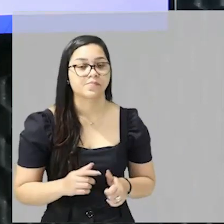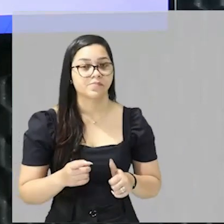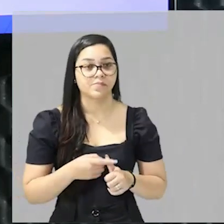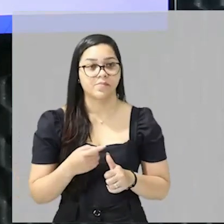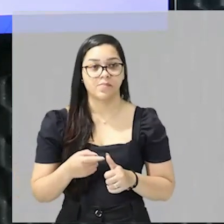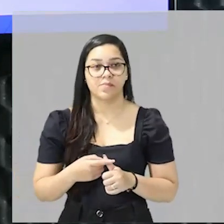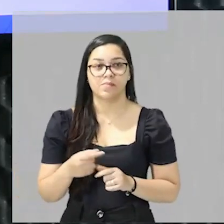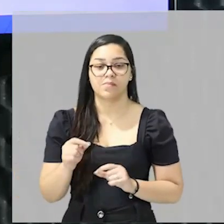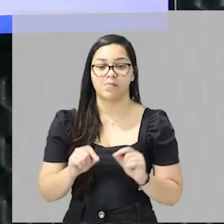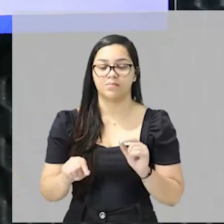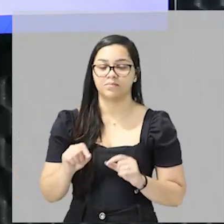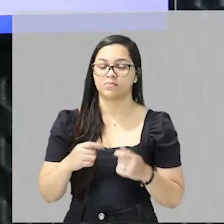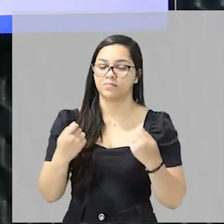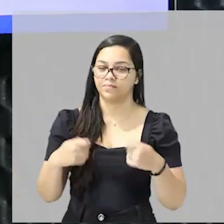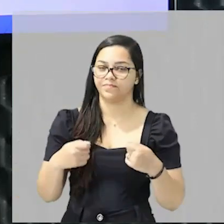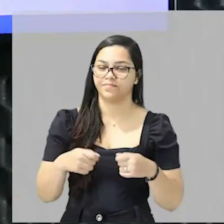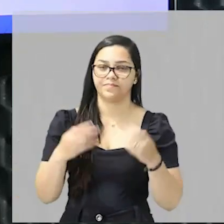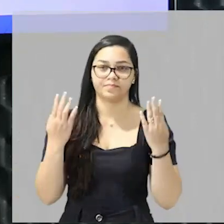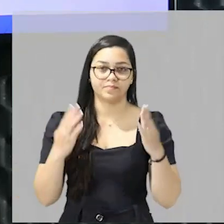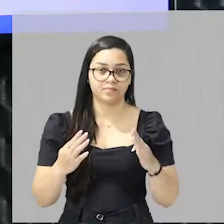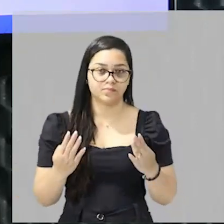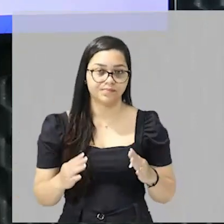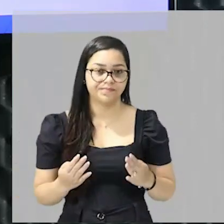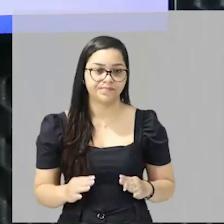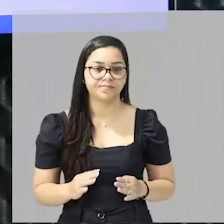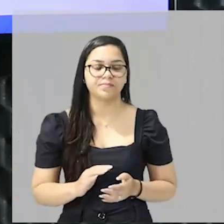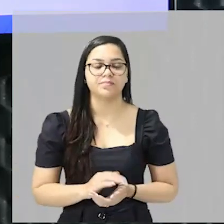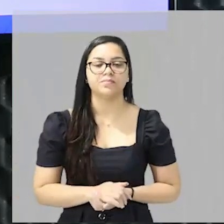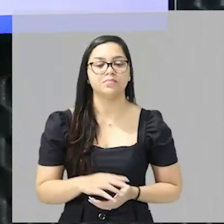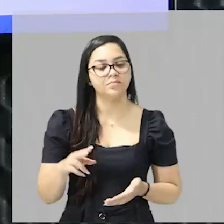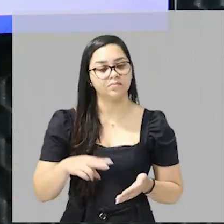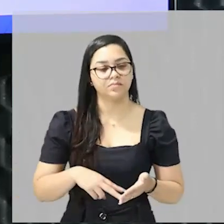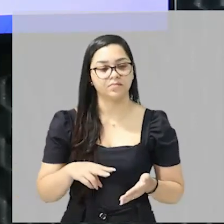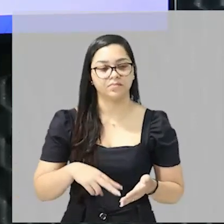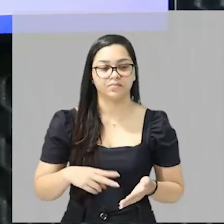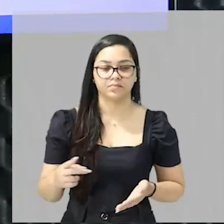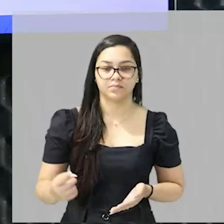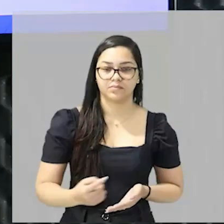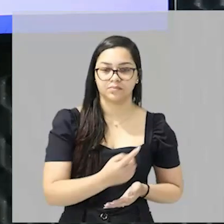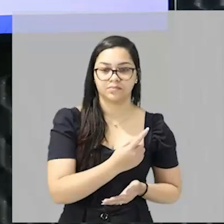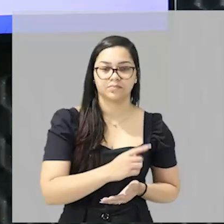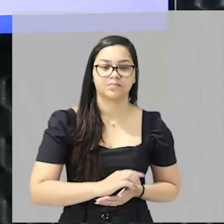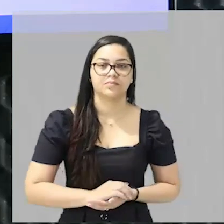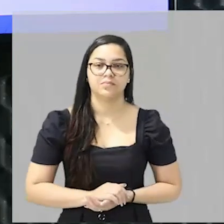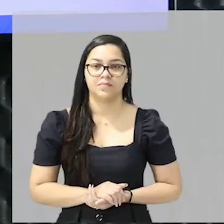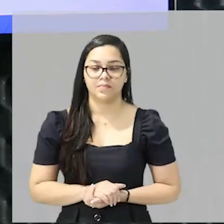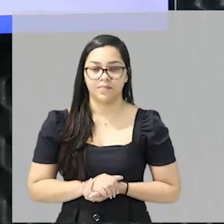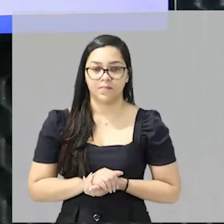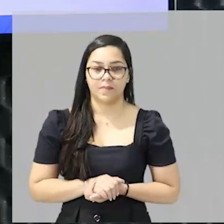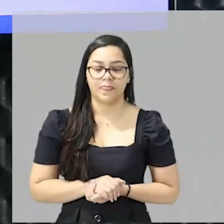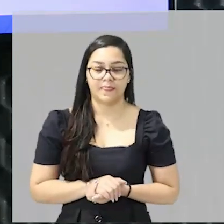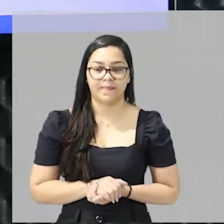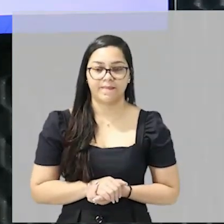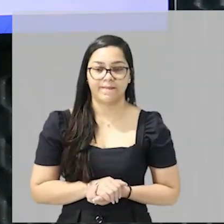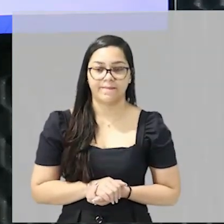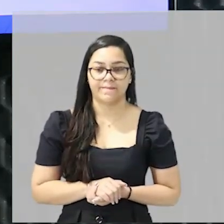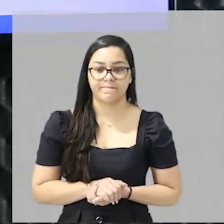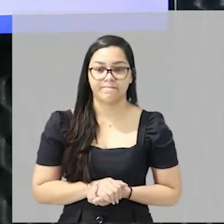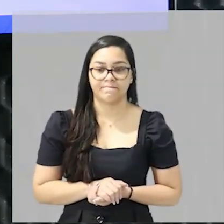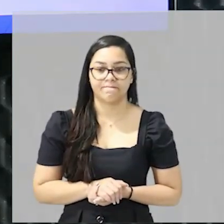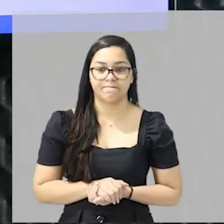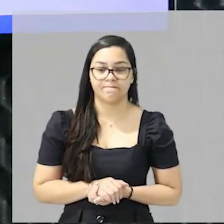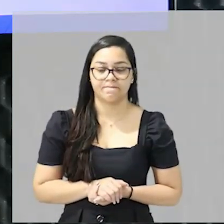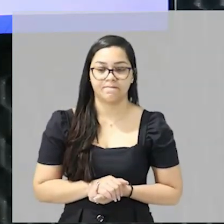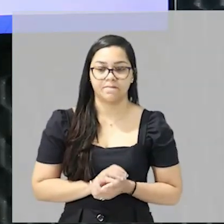ver o que nós temos que analisar nesse texto. J.K. Rowling, que é o nome da autora, tornou-se famosa